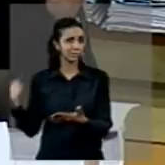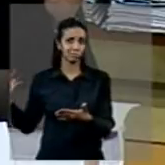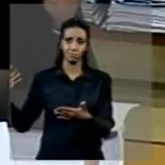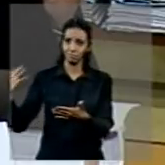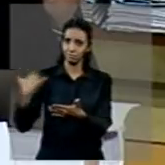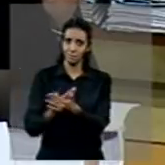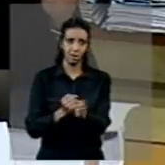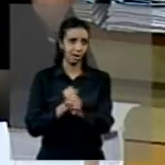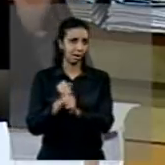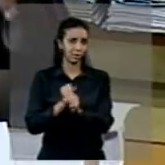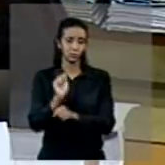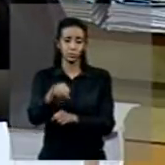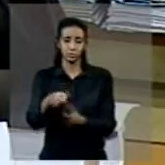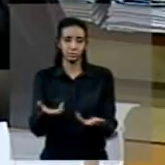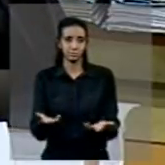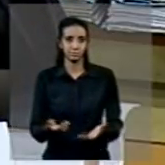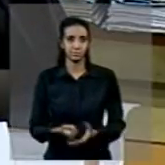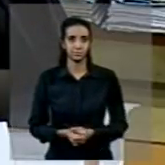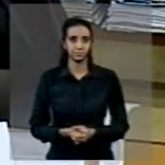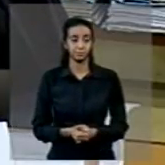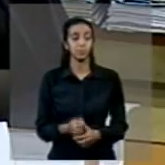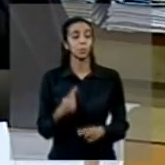anos. Por quê?